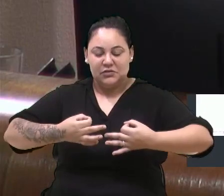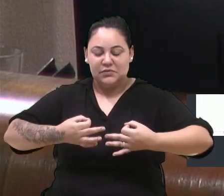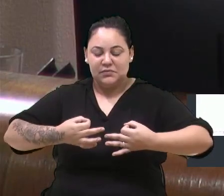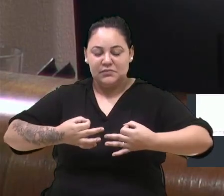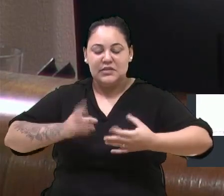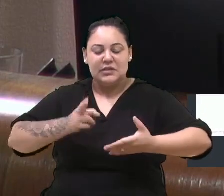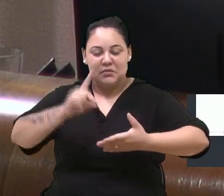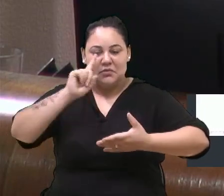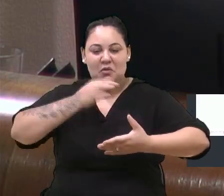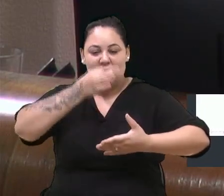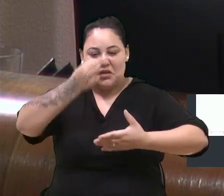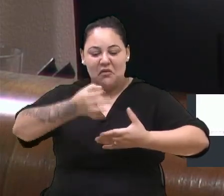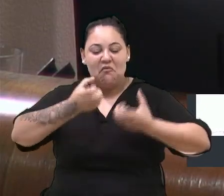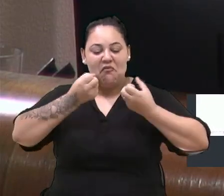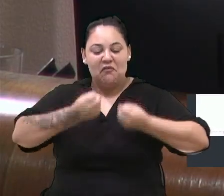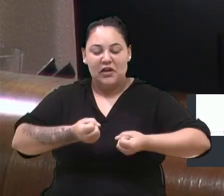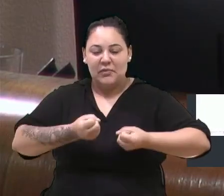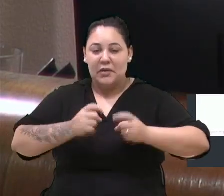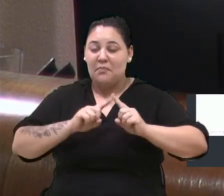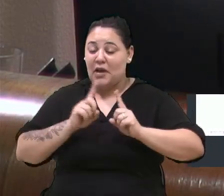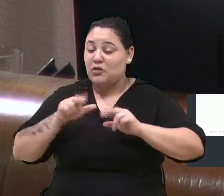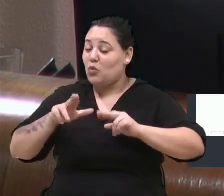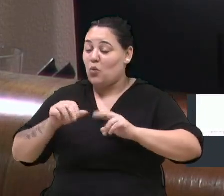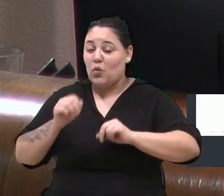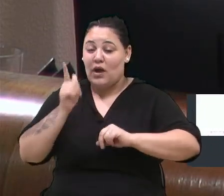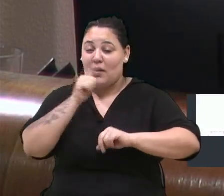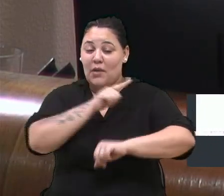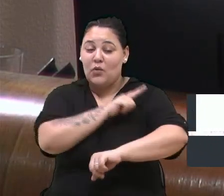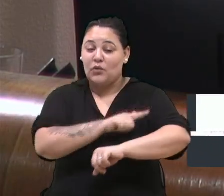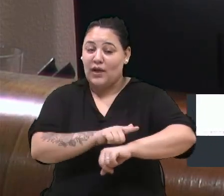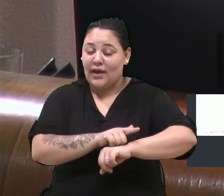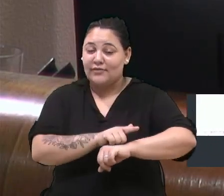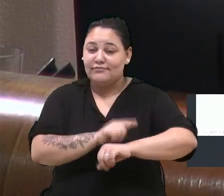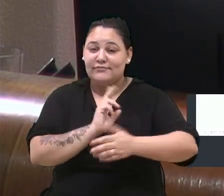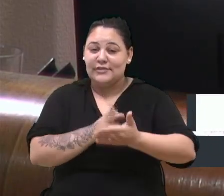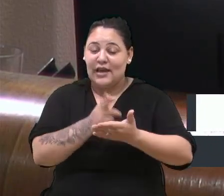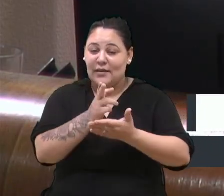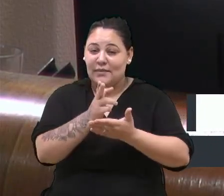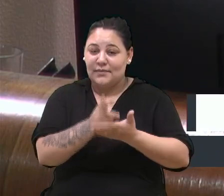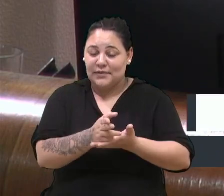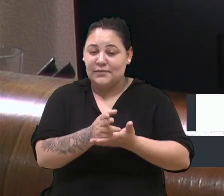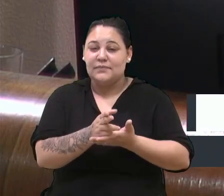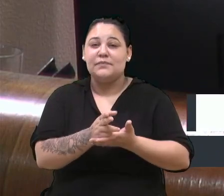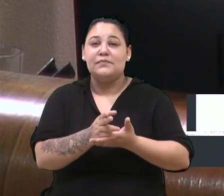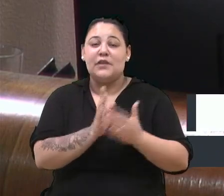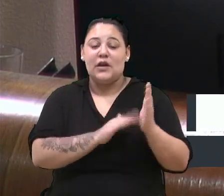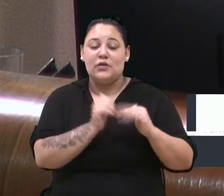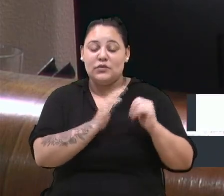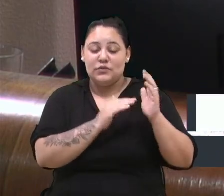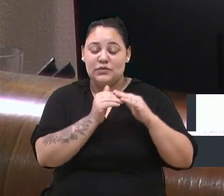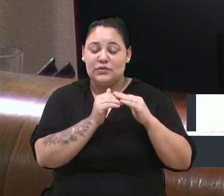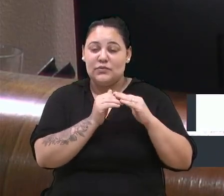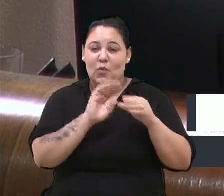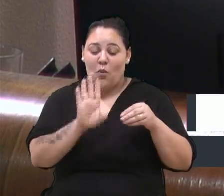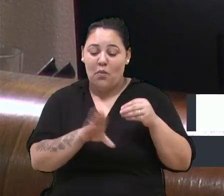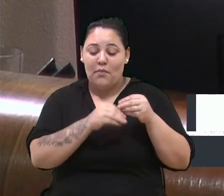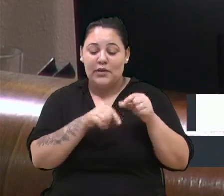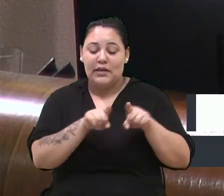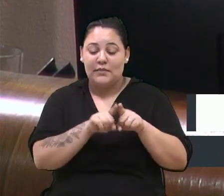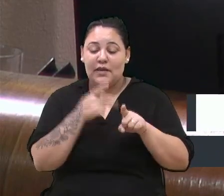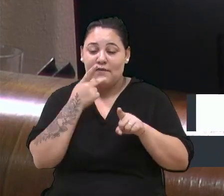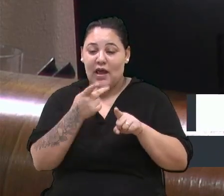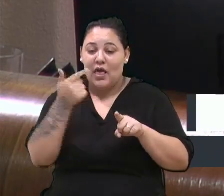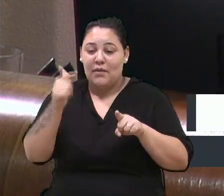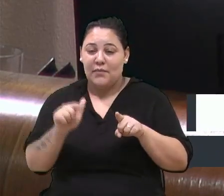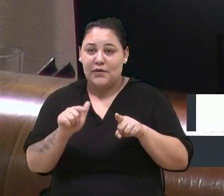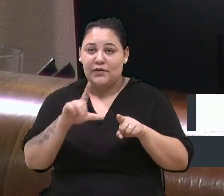agressivos, sempre pela construção, que é algo que eu já lhe falei isso pessoalmente, mas repito aqui em público também, que tem muito a ver com a